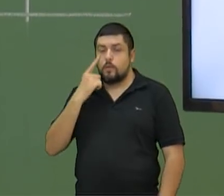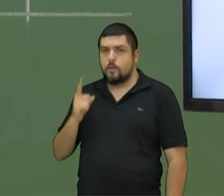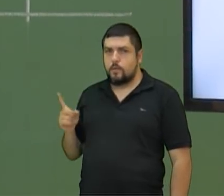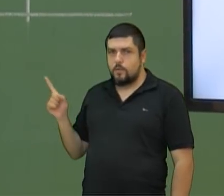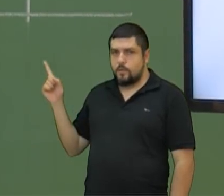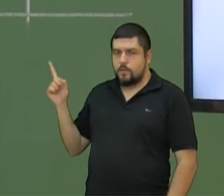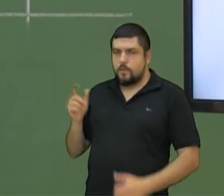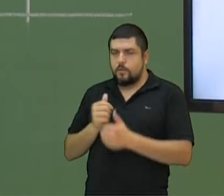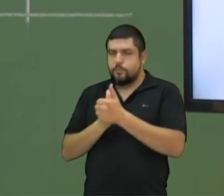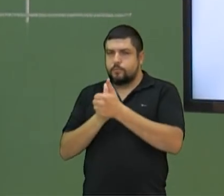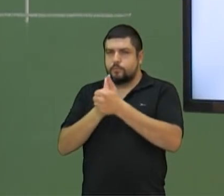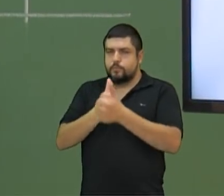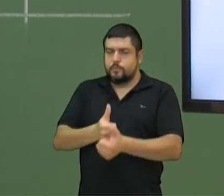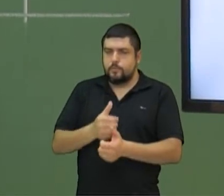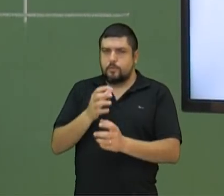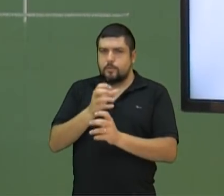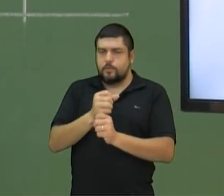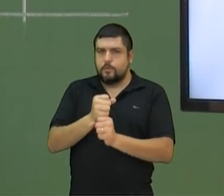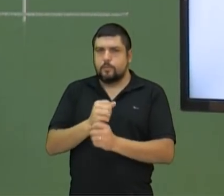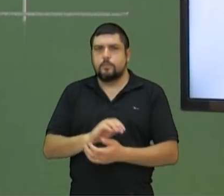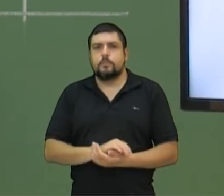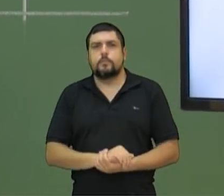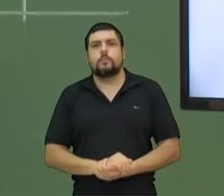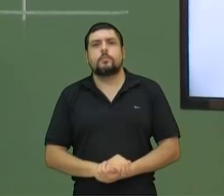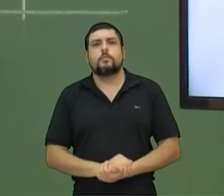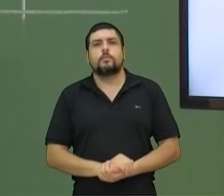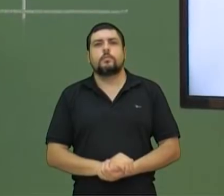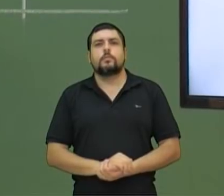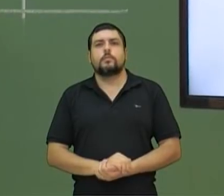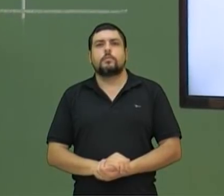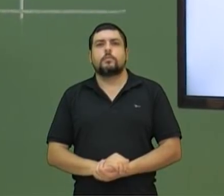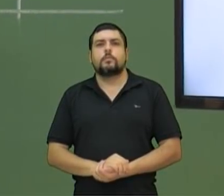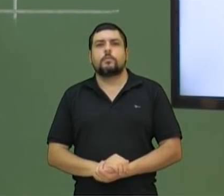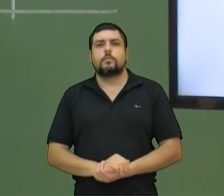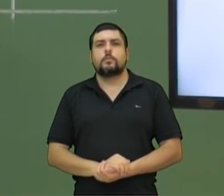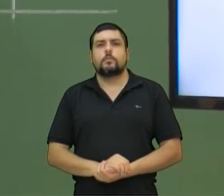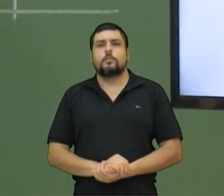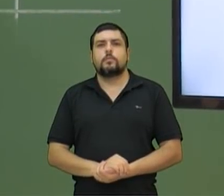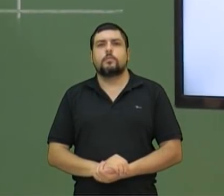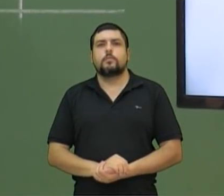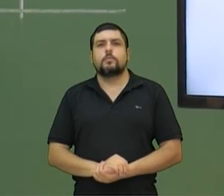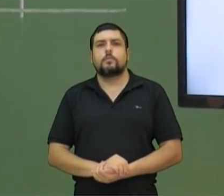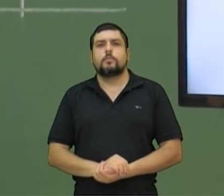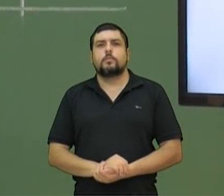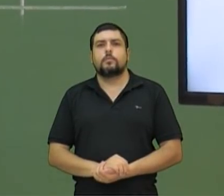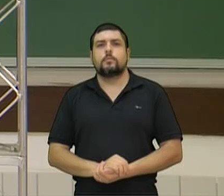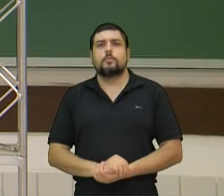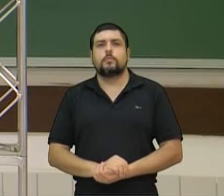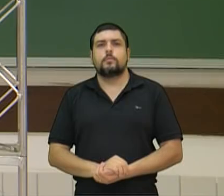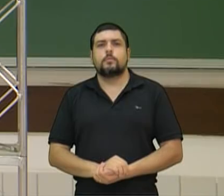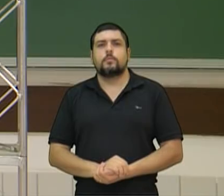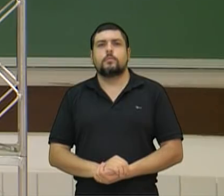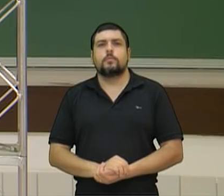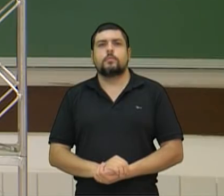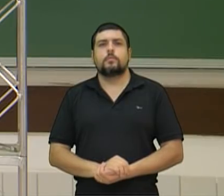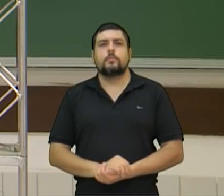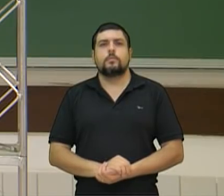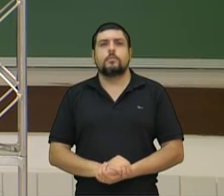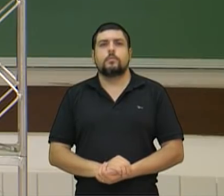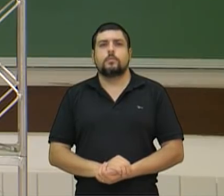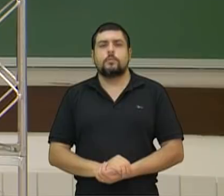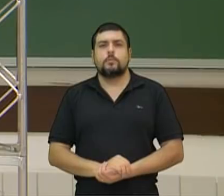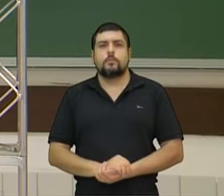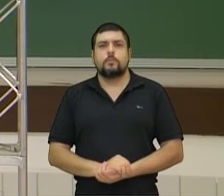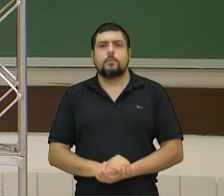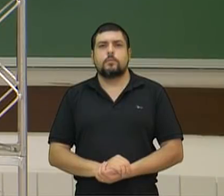coisa. F de menos 1 é igual a módulo de menos 1 mais 1. Devo 1, pago 1, vai ficar módulo